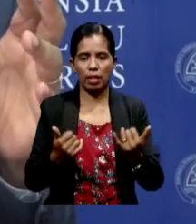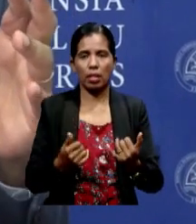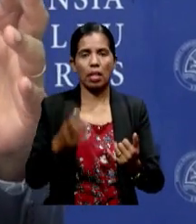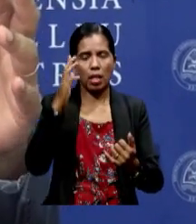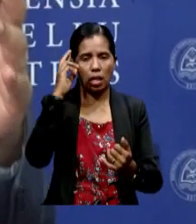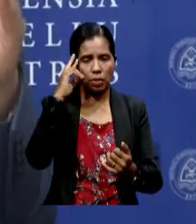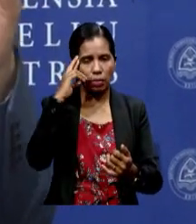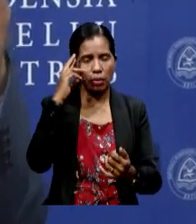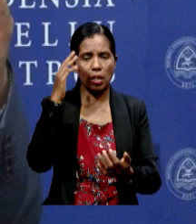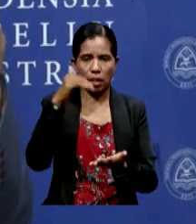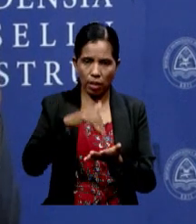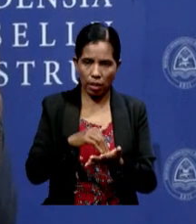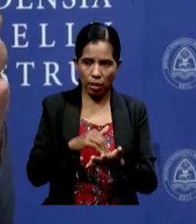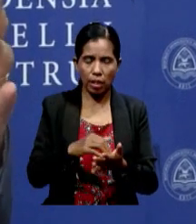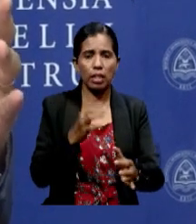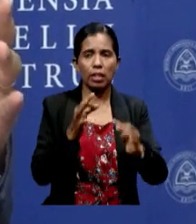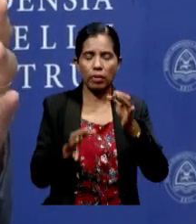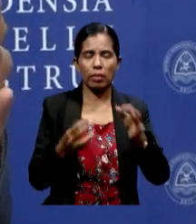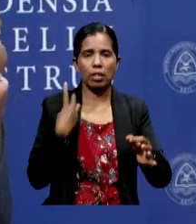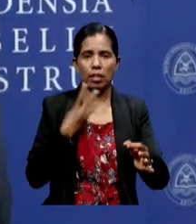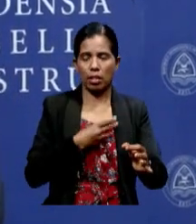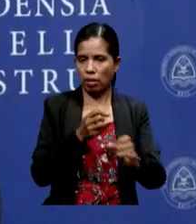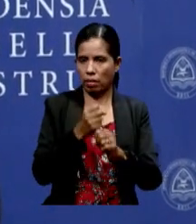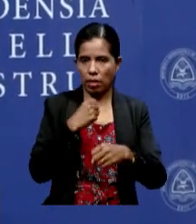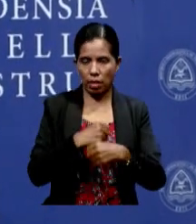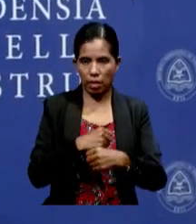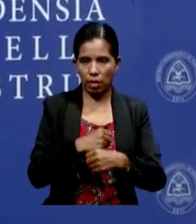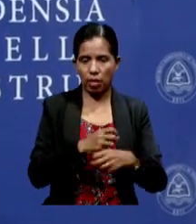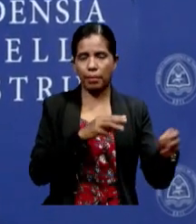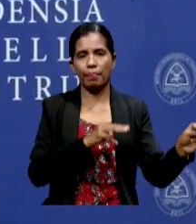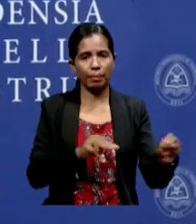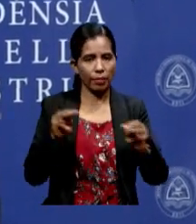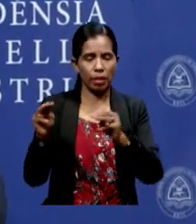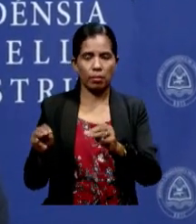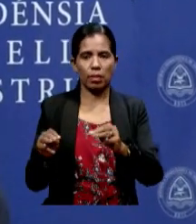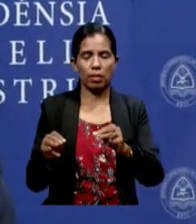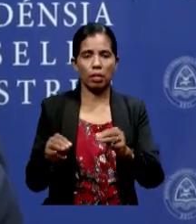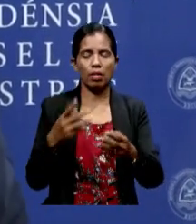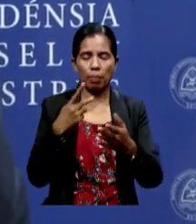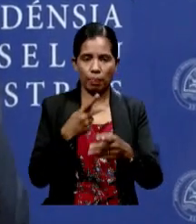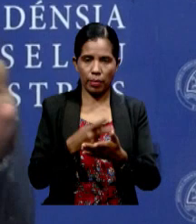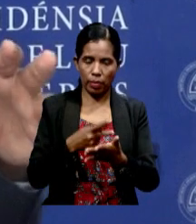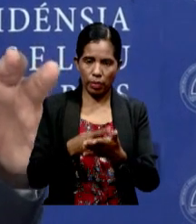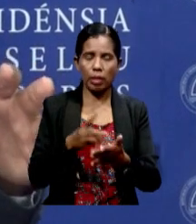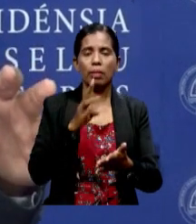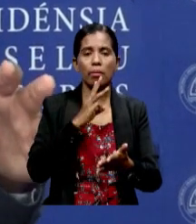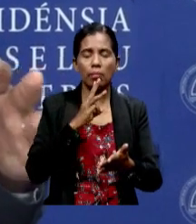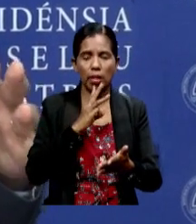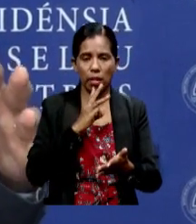katak karik ita tu halo dia projeto B no saneamento